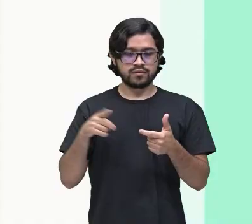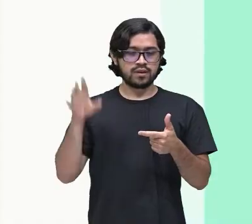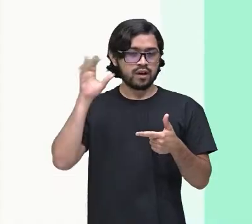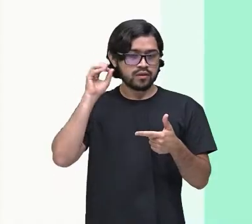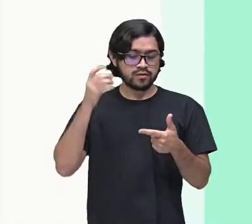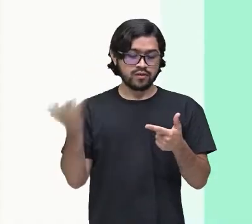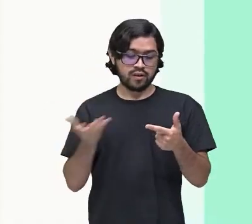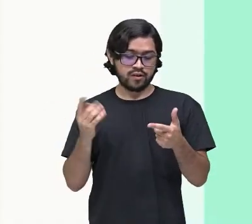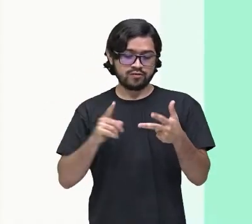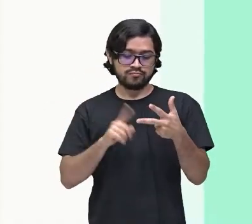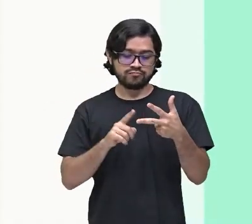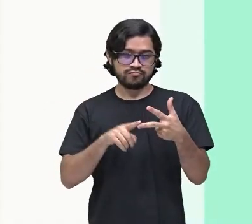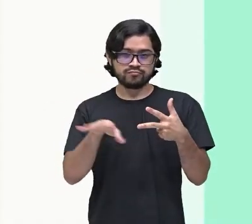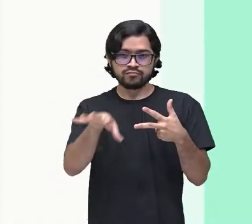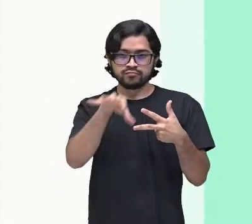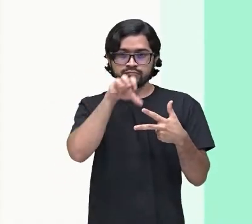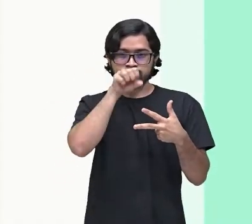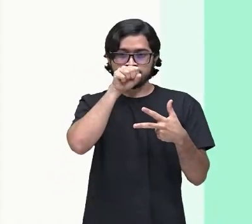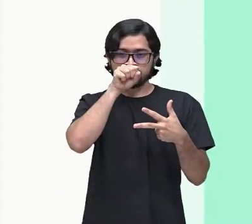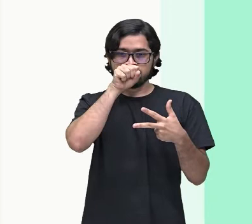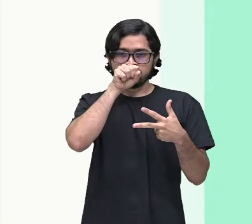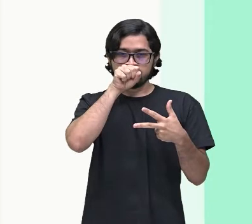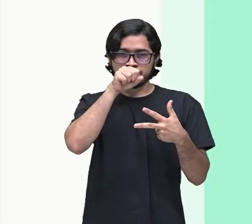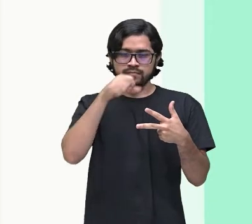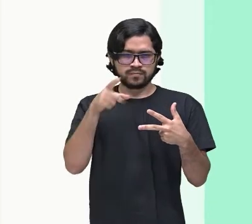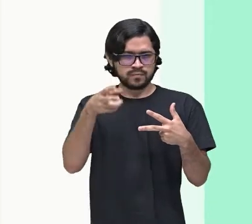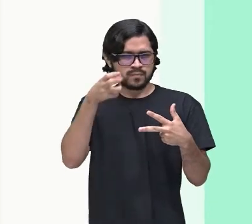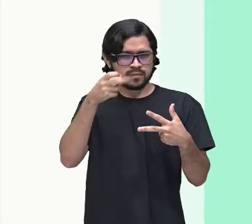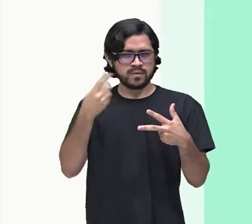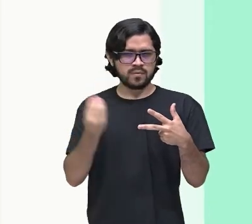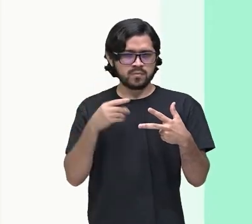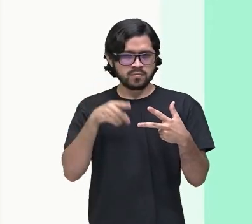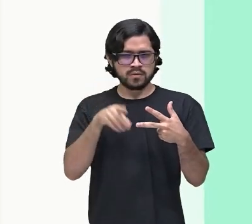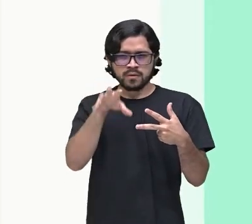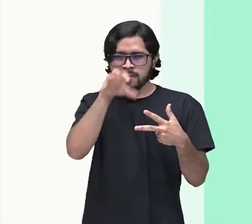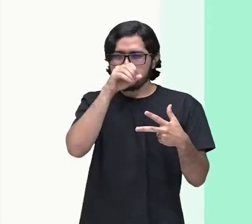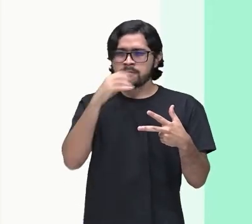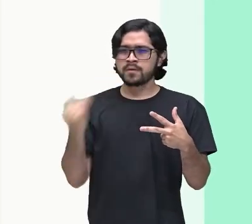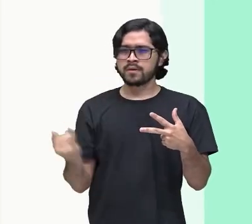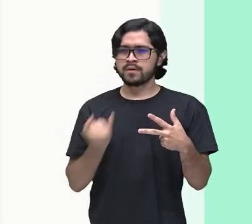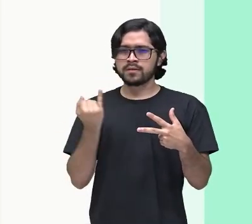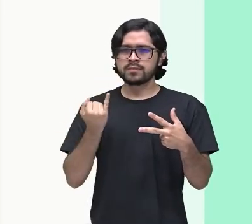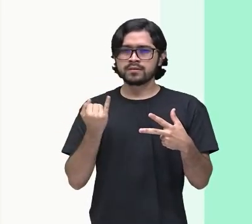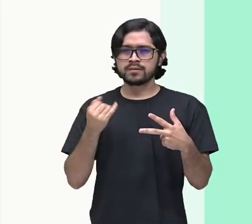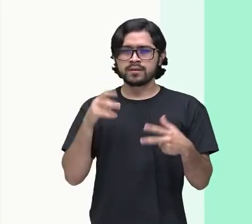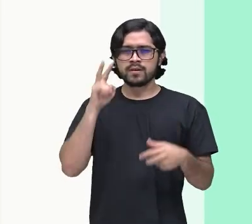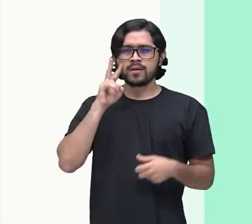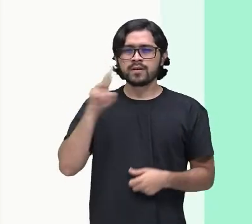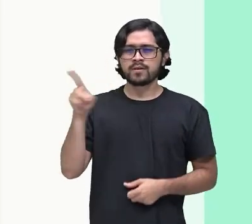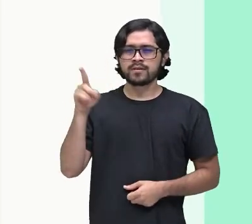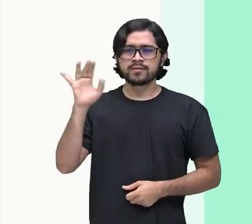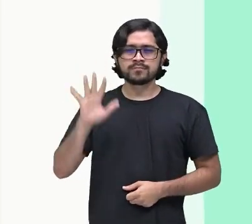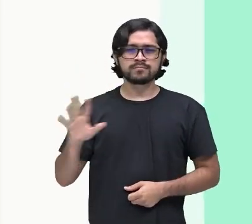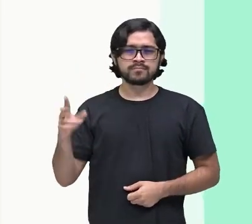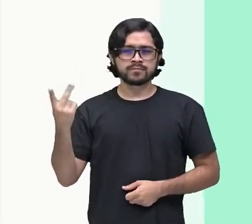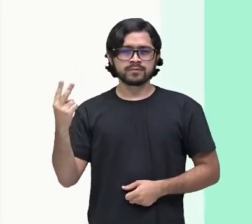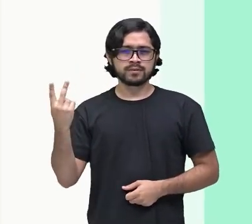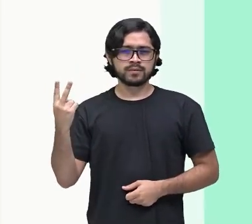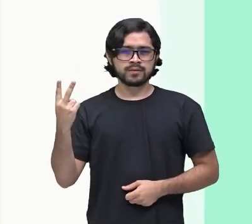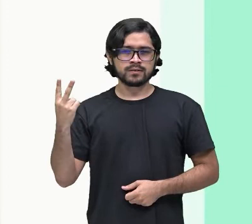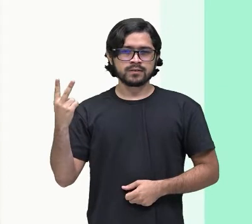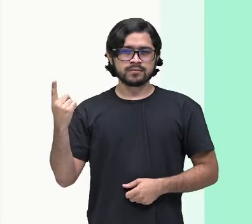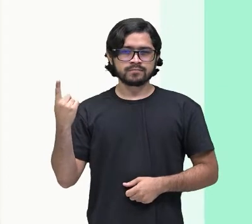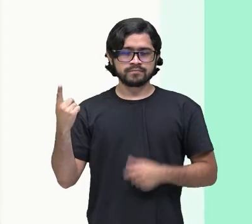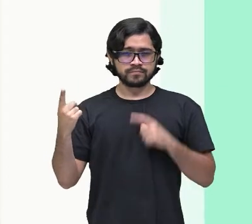olfato. Você já notou o quanto que o nosso olfato é importante? Através dessas duas imagens a gente tem uma noção. Então nós temos